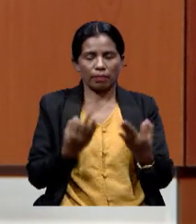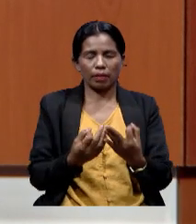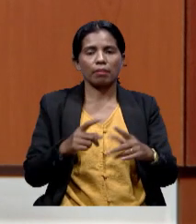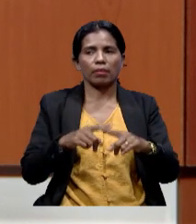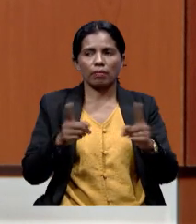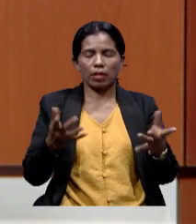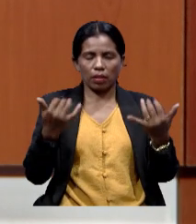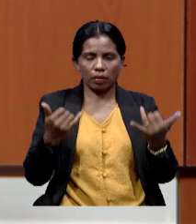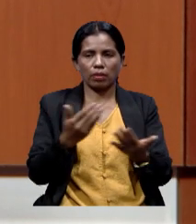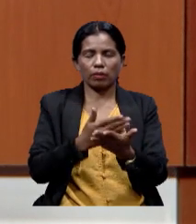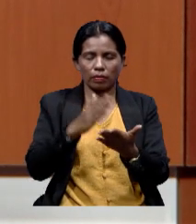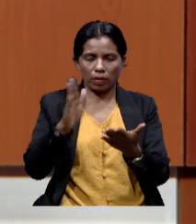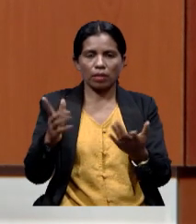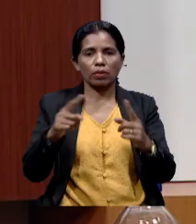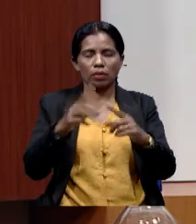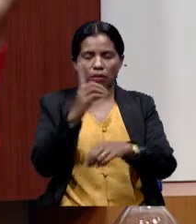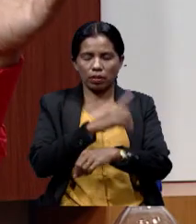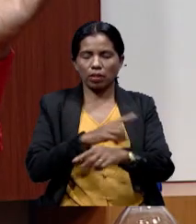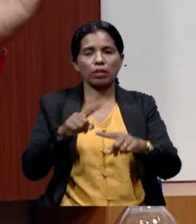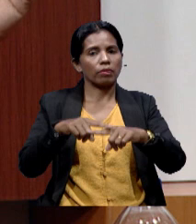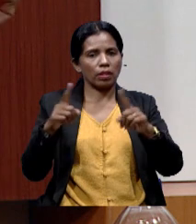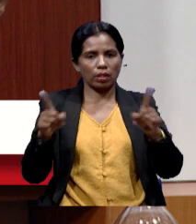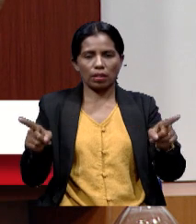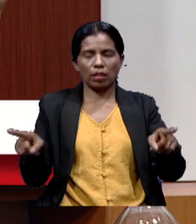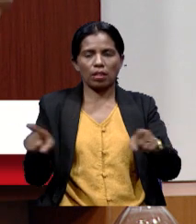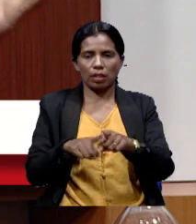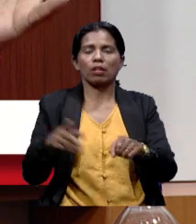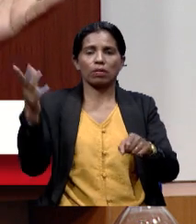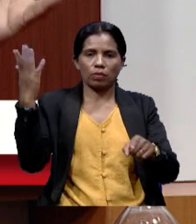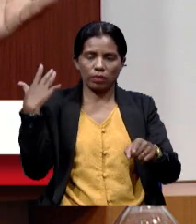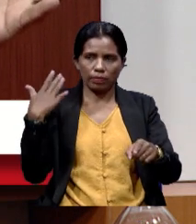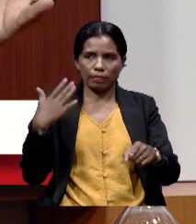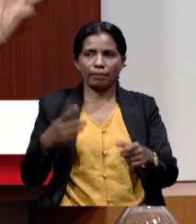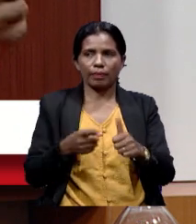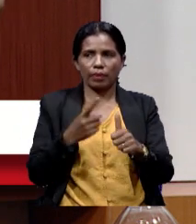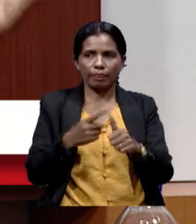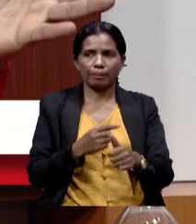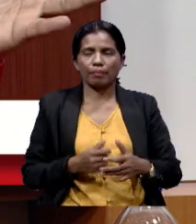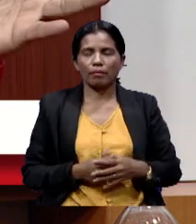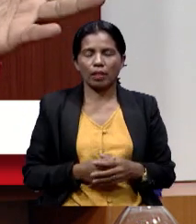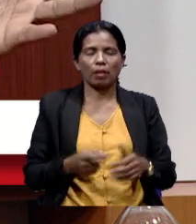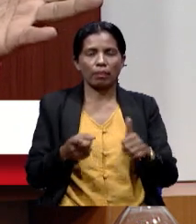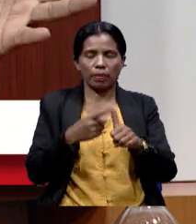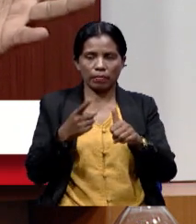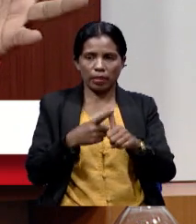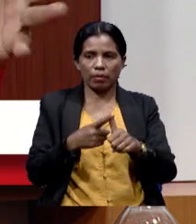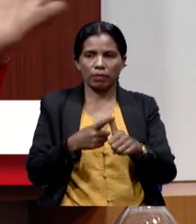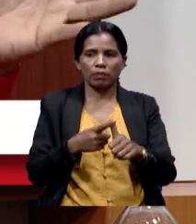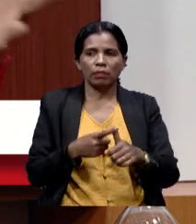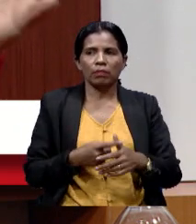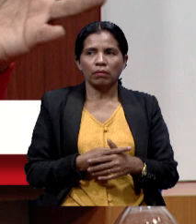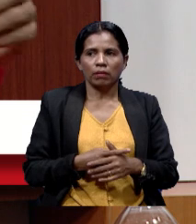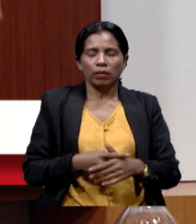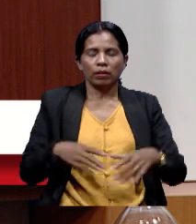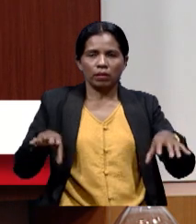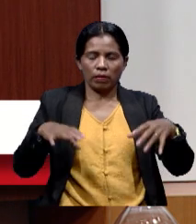agora distribuição ida ohin loron, lá nessa moça distribuição ida de bem, ca primeira fase. Sim, sim. Primeira fase, né, corre na